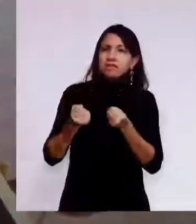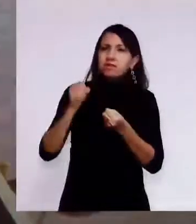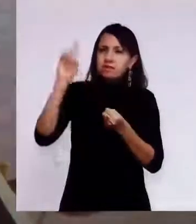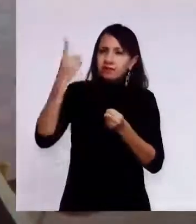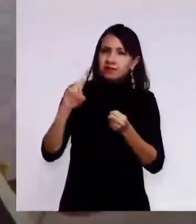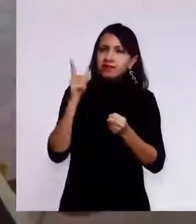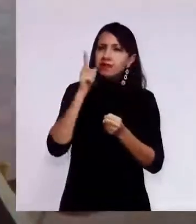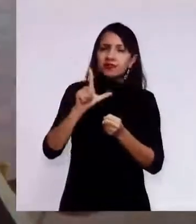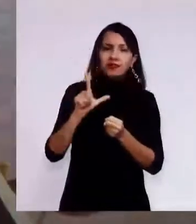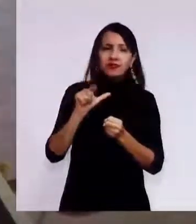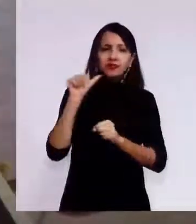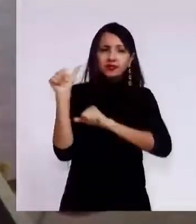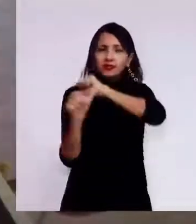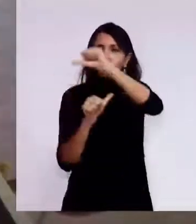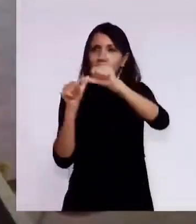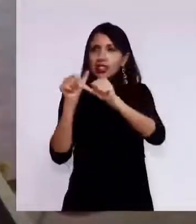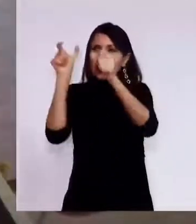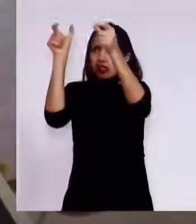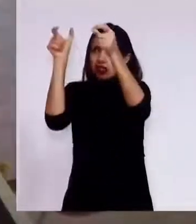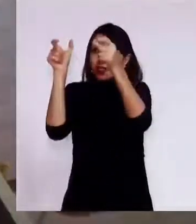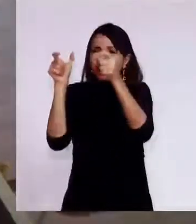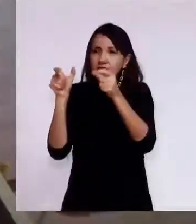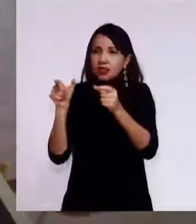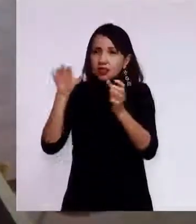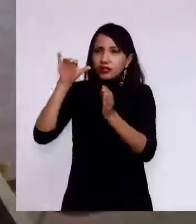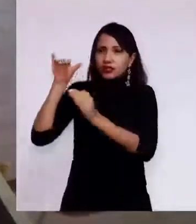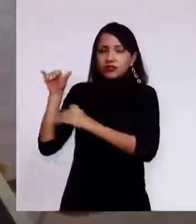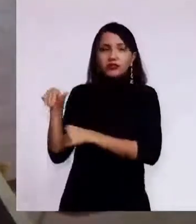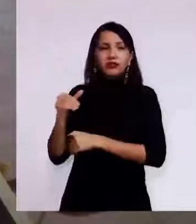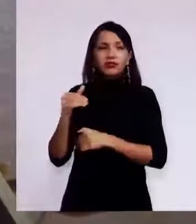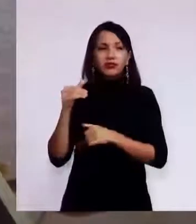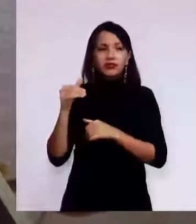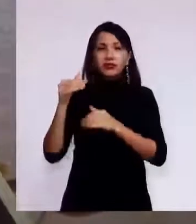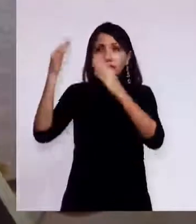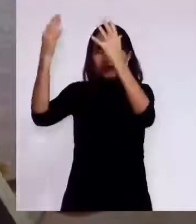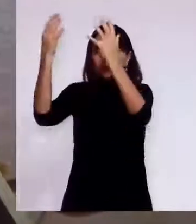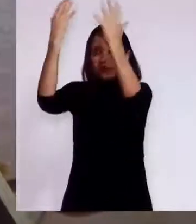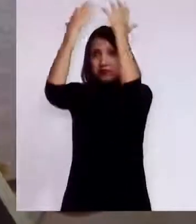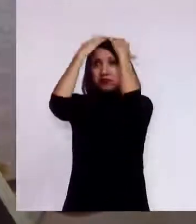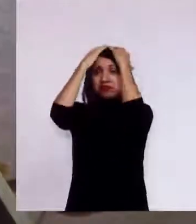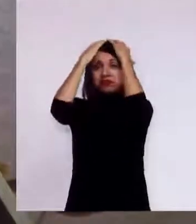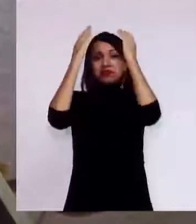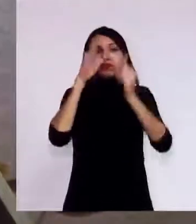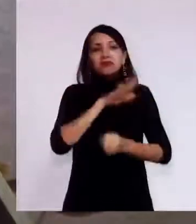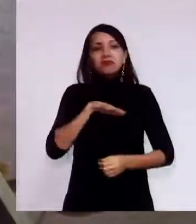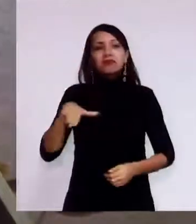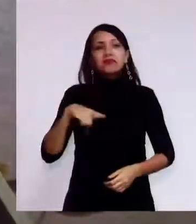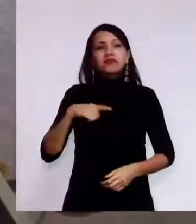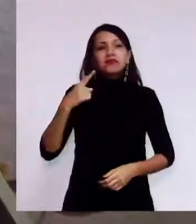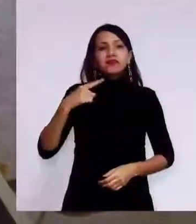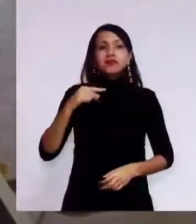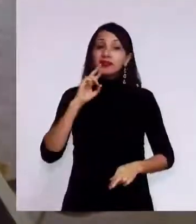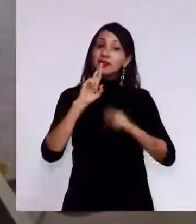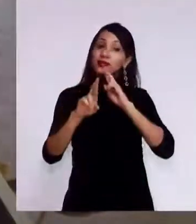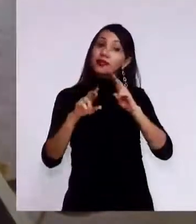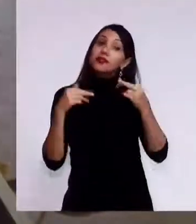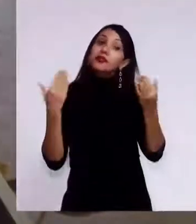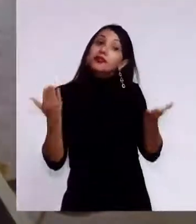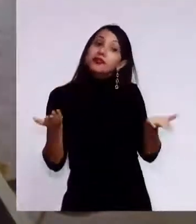e a gente conseguiu trocar aquela caixa d'água. Imagine se cai na cabeça de uma criança. Qual foi a resposta?